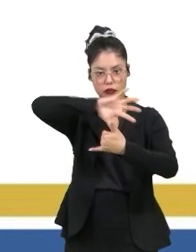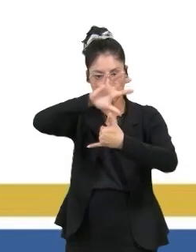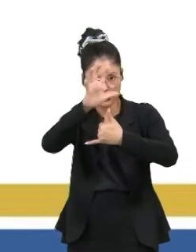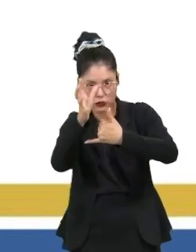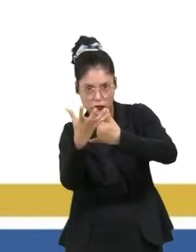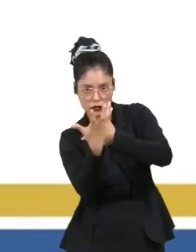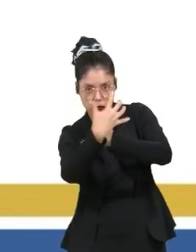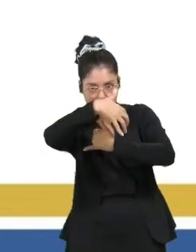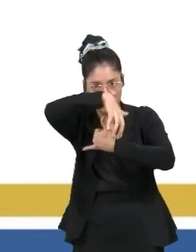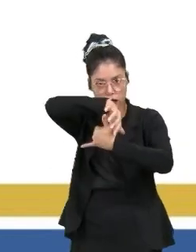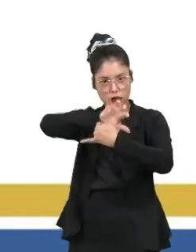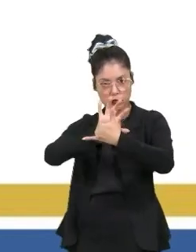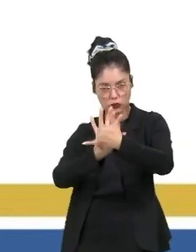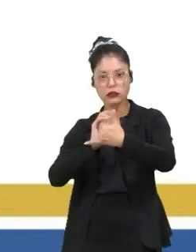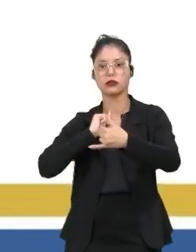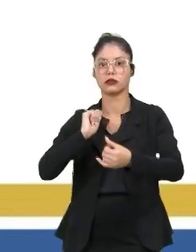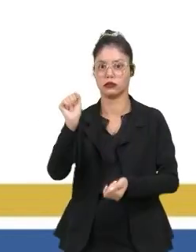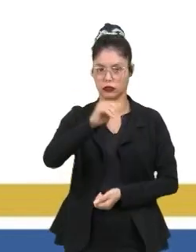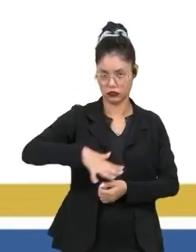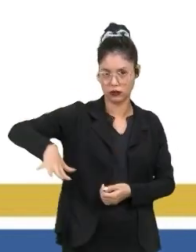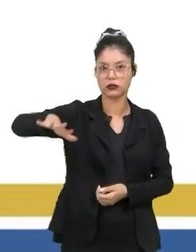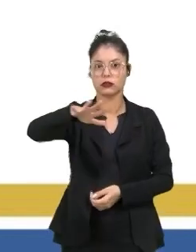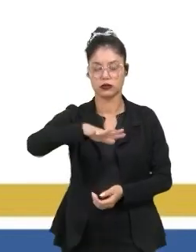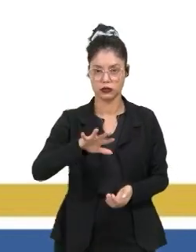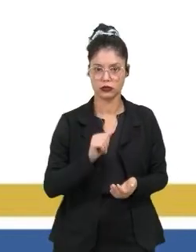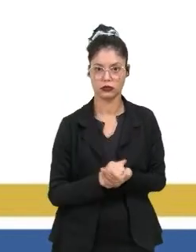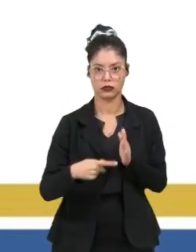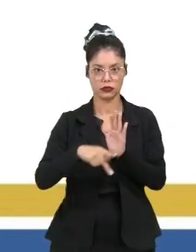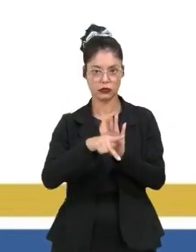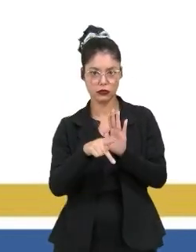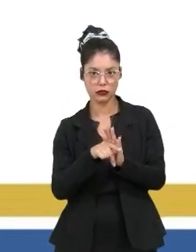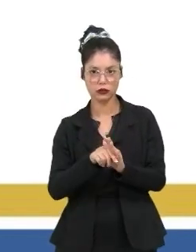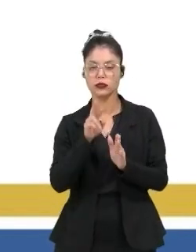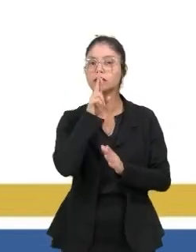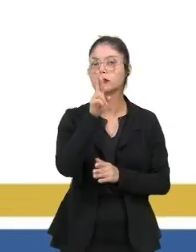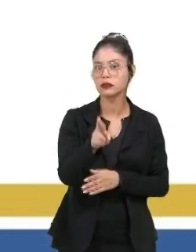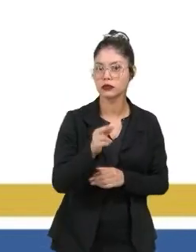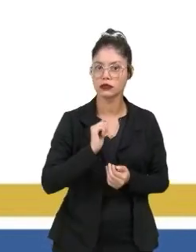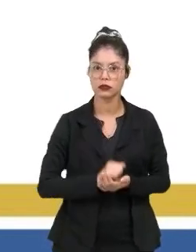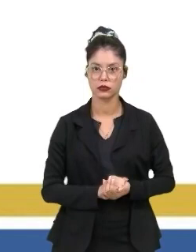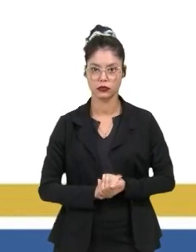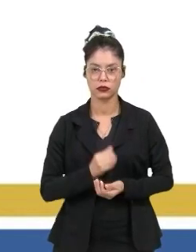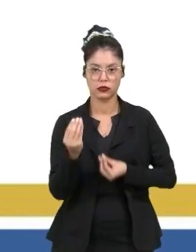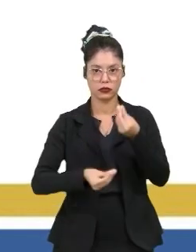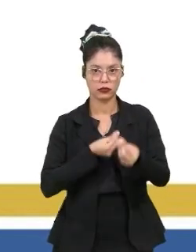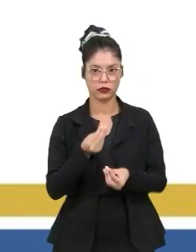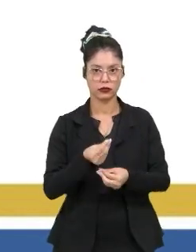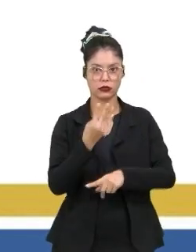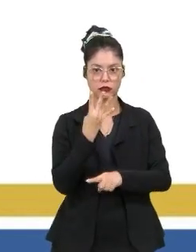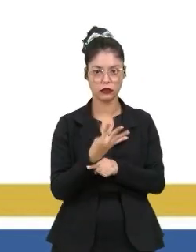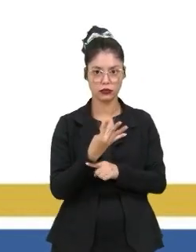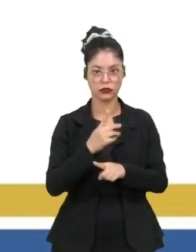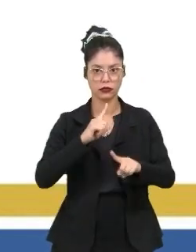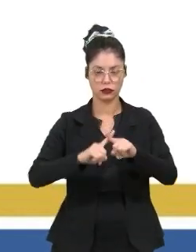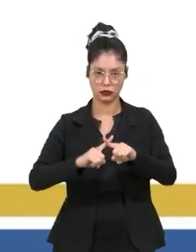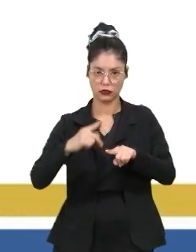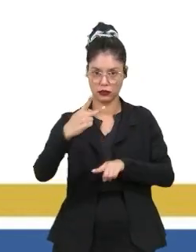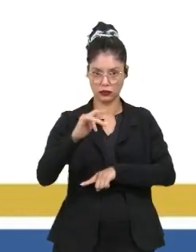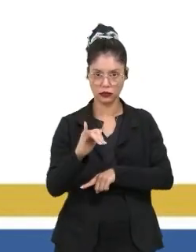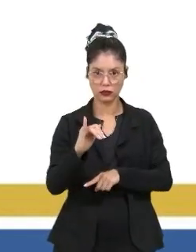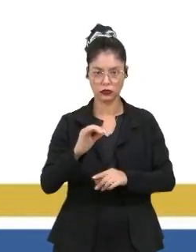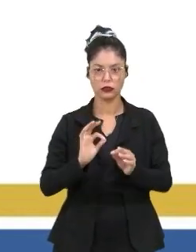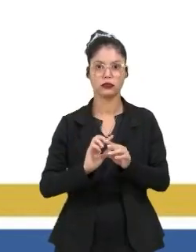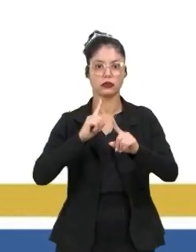Por se comportar como uma esfera, a área de uma esfera ela pode ser calculada como sendo 4 vezes π vezes